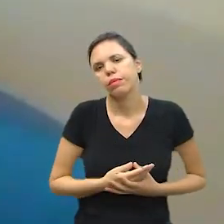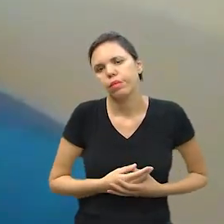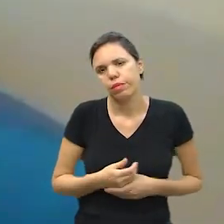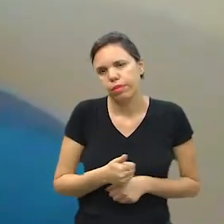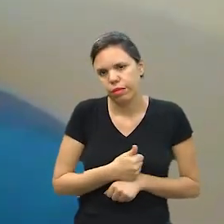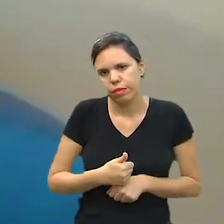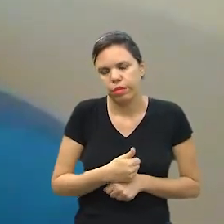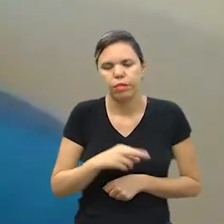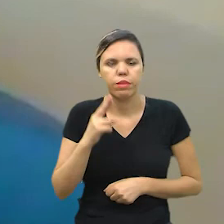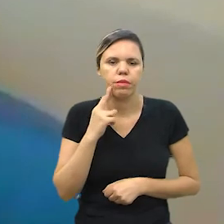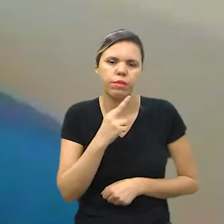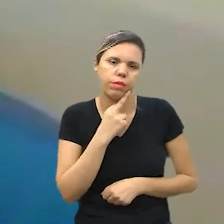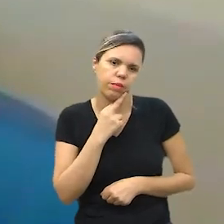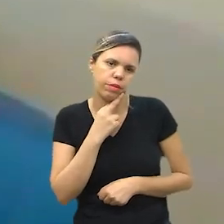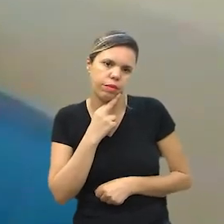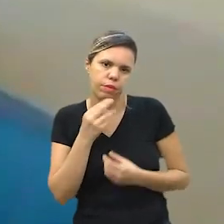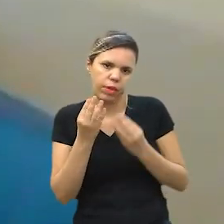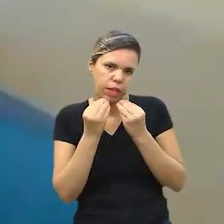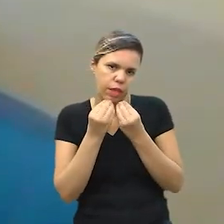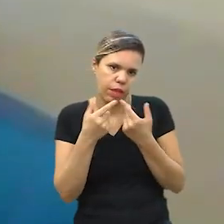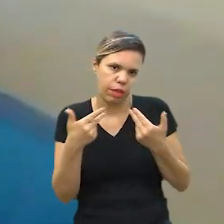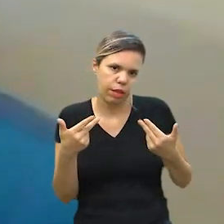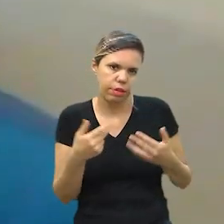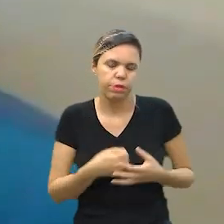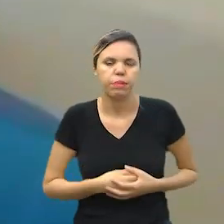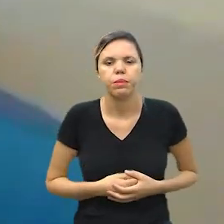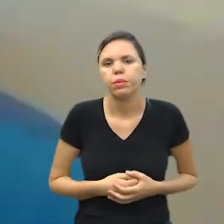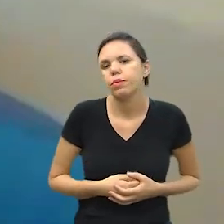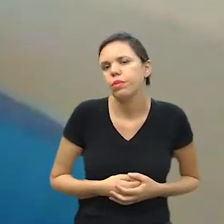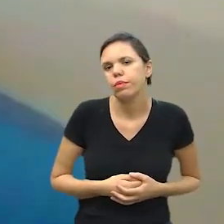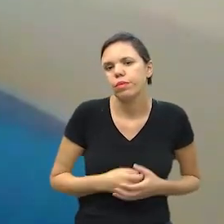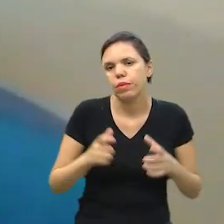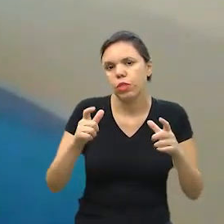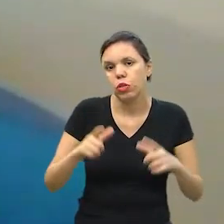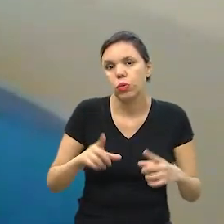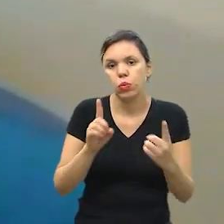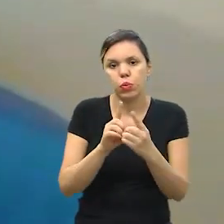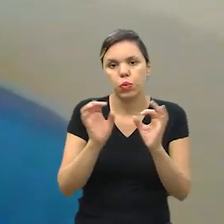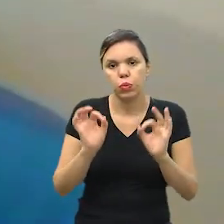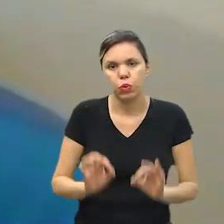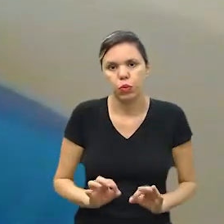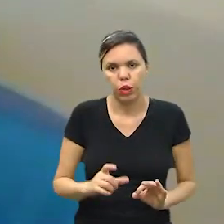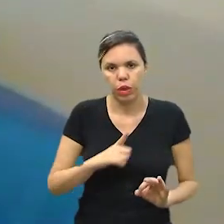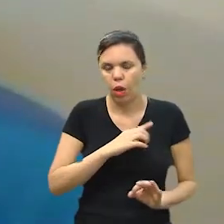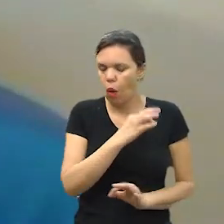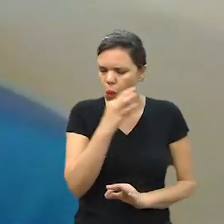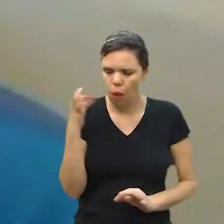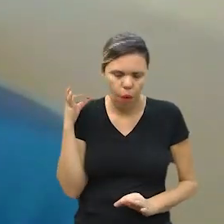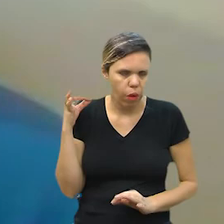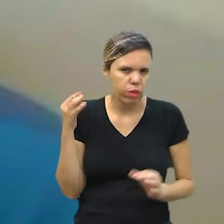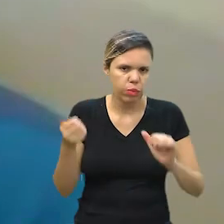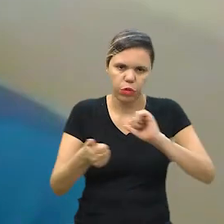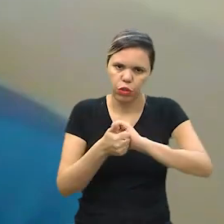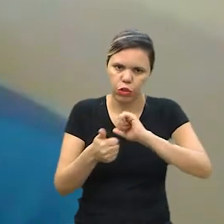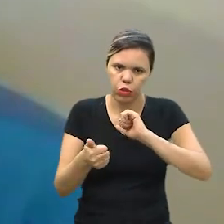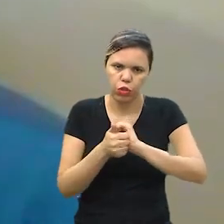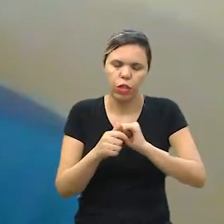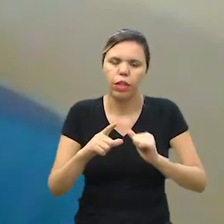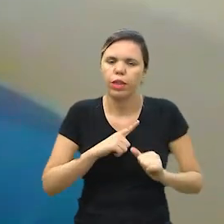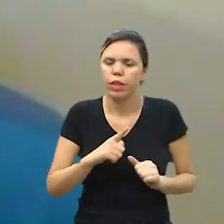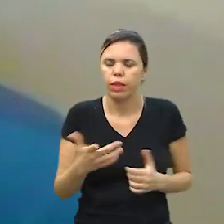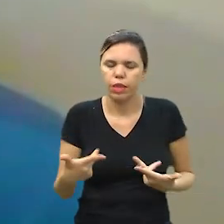frequentar uma área de restaurante, uma área de lanchonete, uma área de alimentação, em que o serviço seja bem feito e que tenha